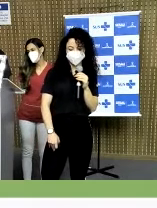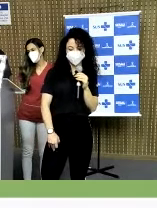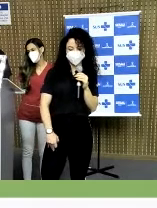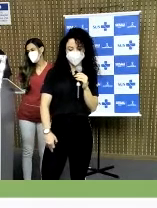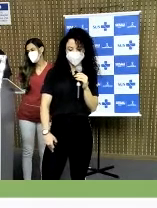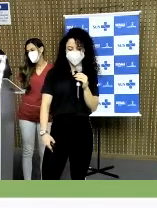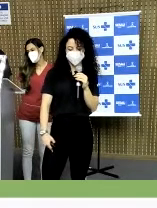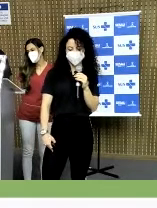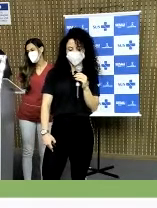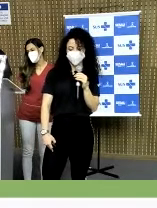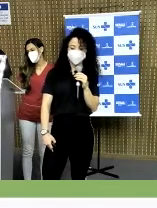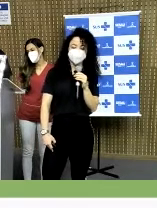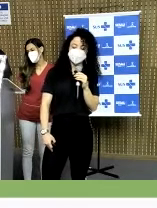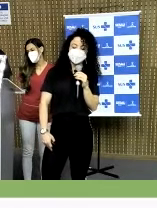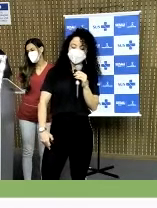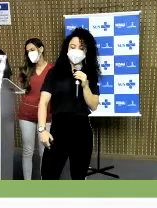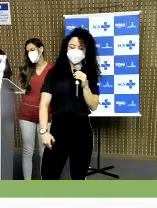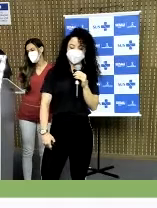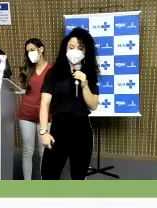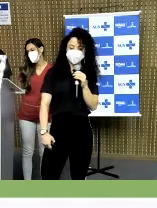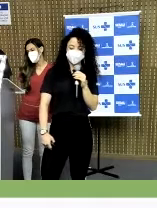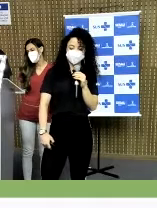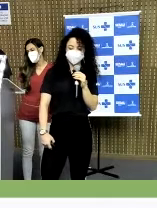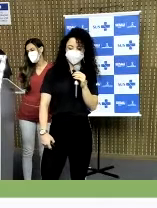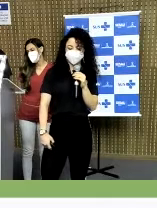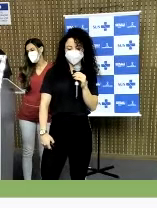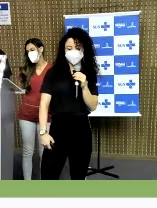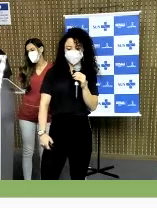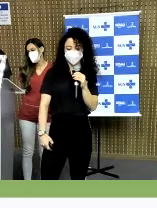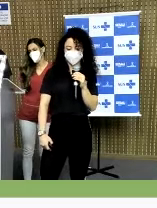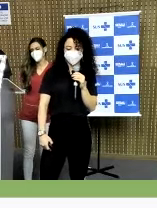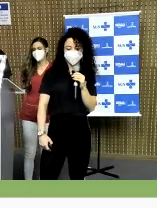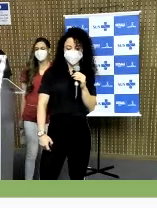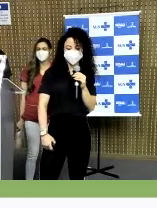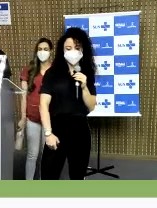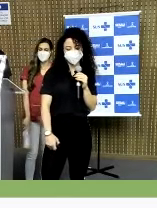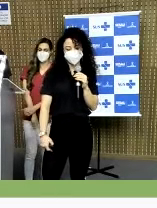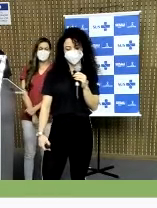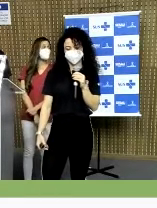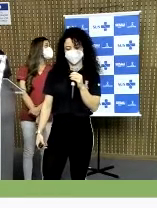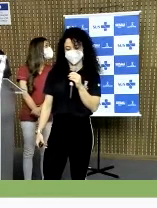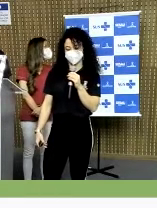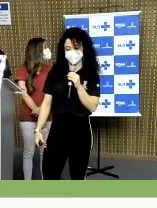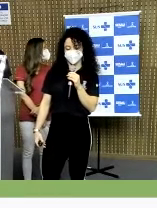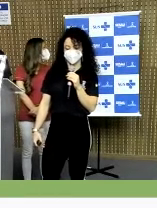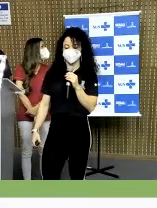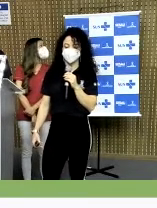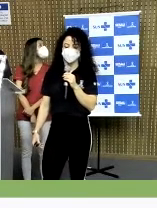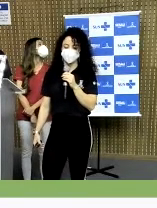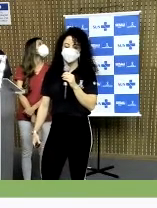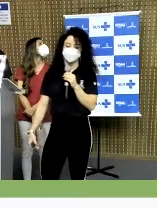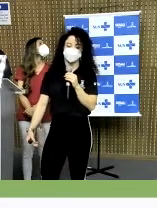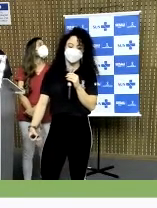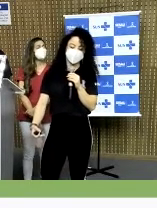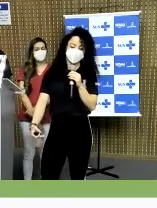nós realizamos 4 acompanhamentos, né? E no primeiro semestre de 2021, 2. Todas essas gestantes que são de